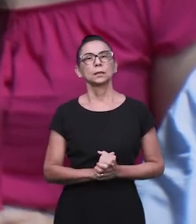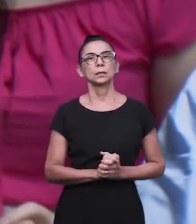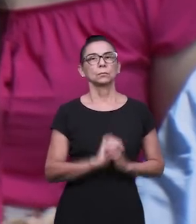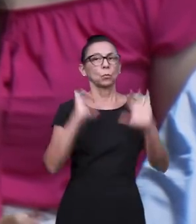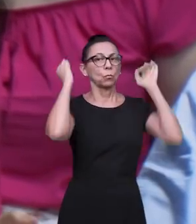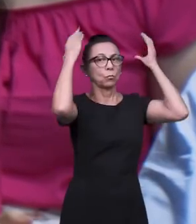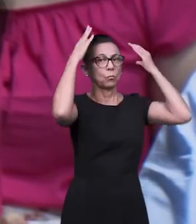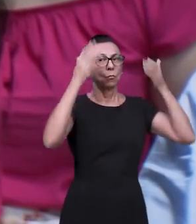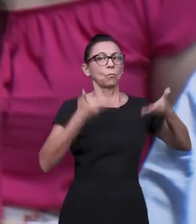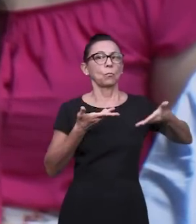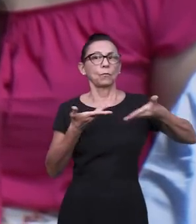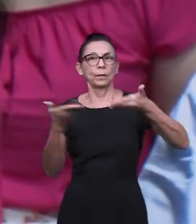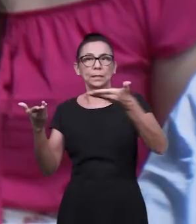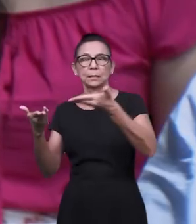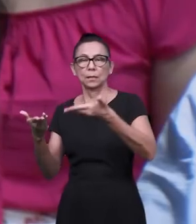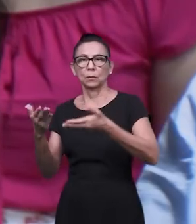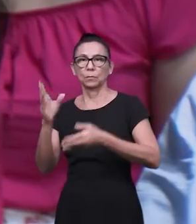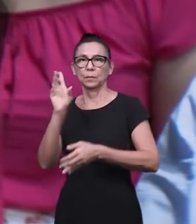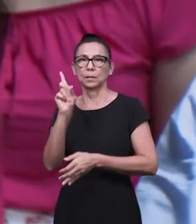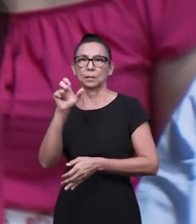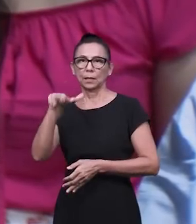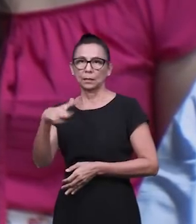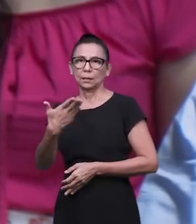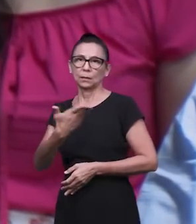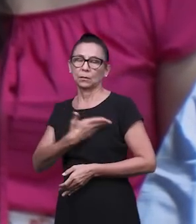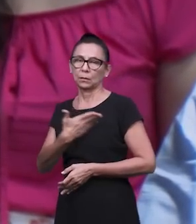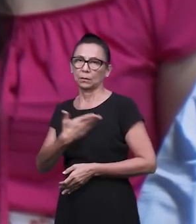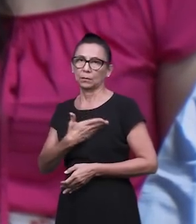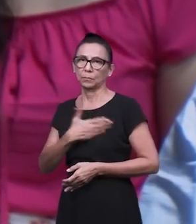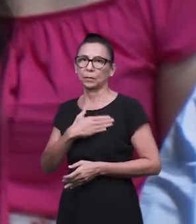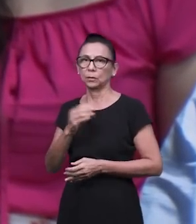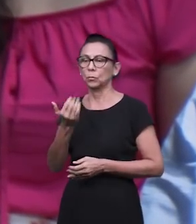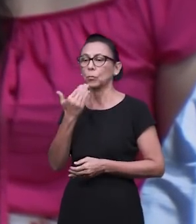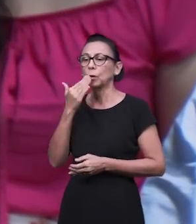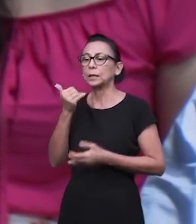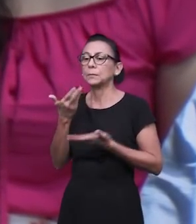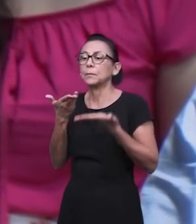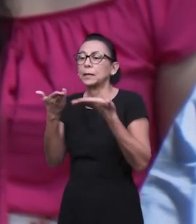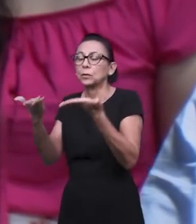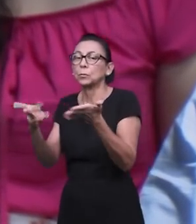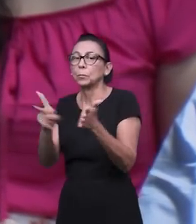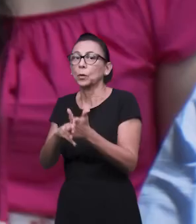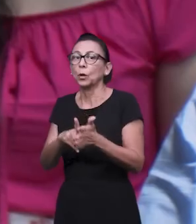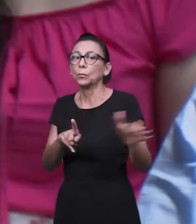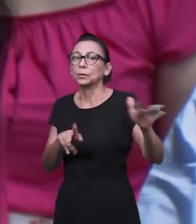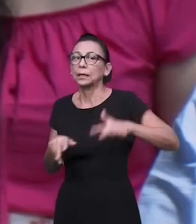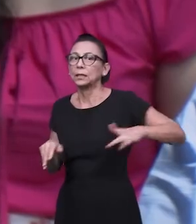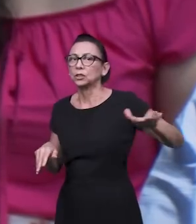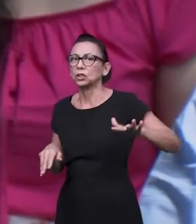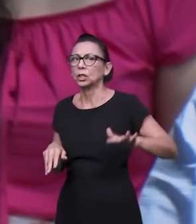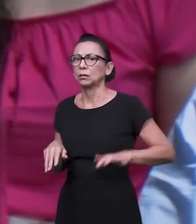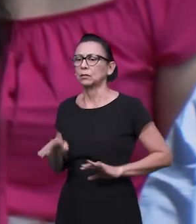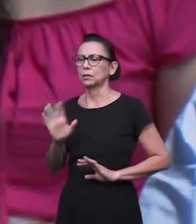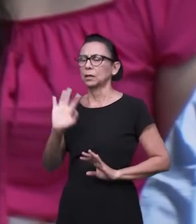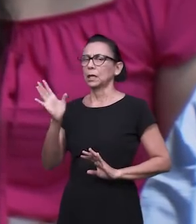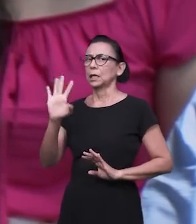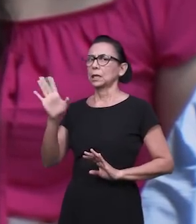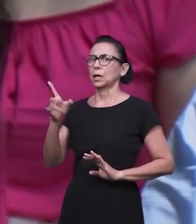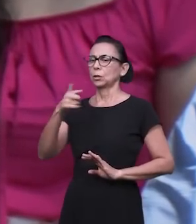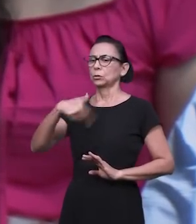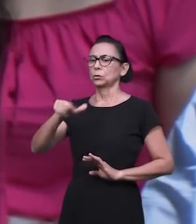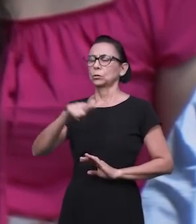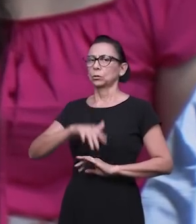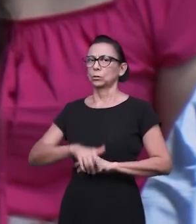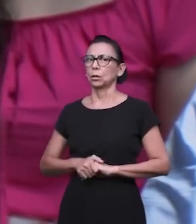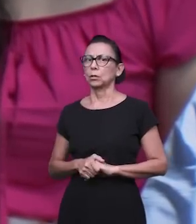interessante que hoje nós entendemos todos os macronutrientes de uma alimentação saudável. Mas ali Daniel já mostrando de